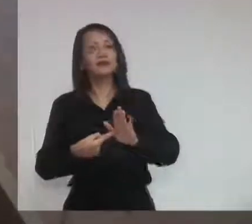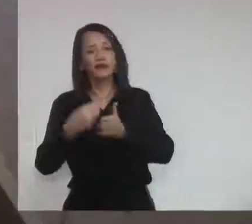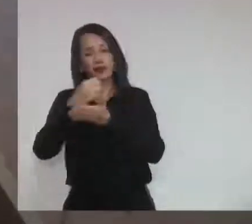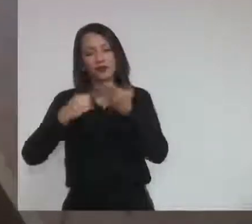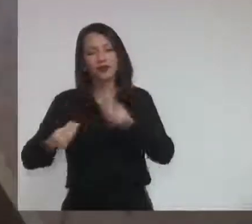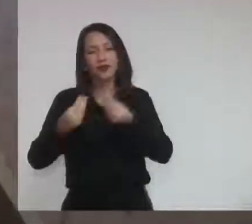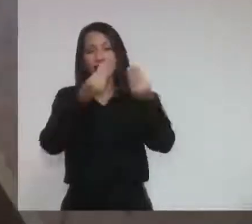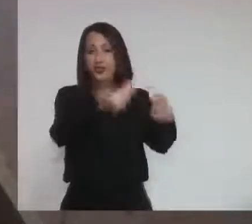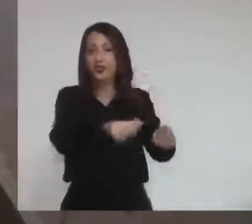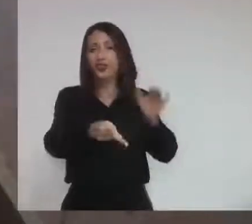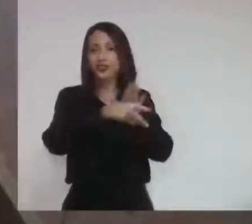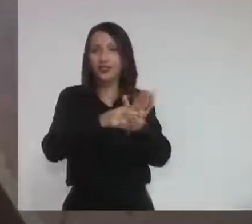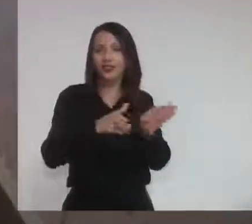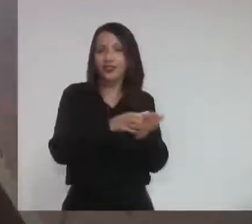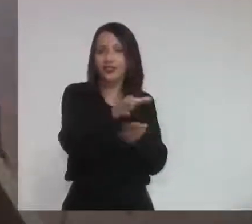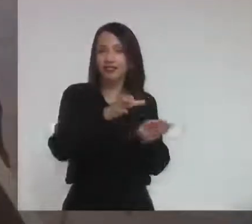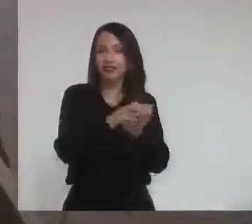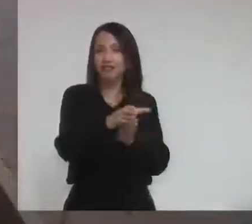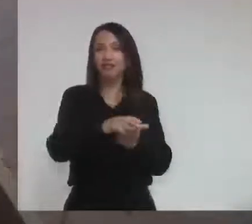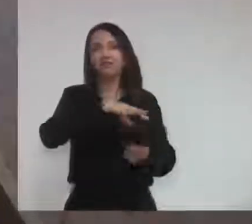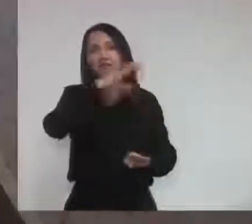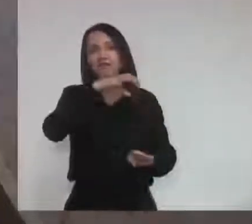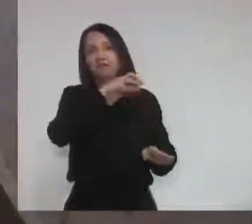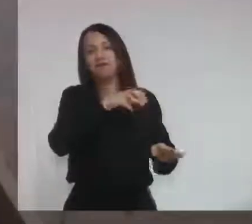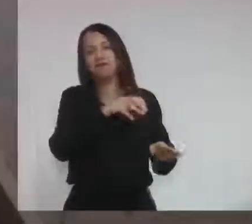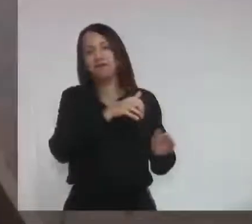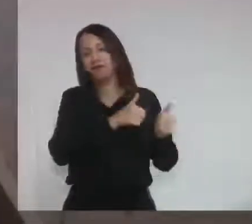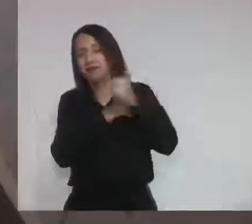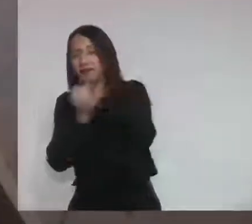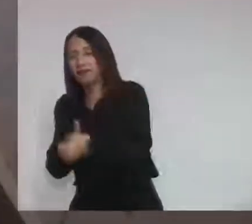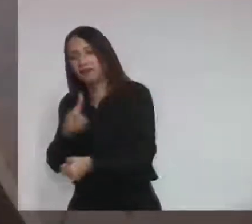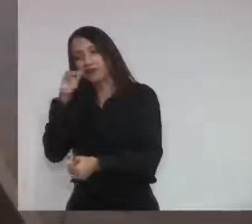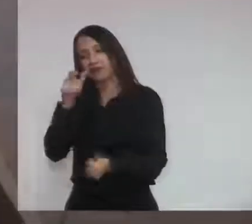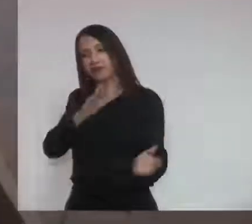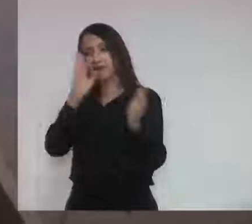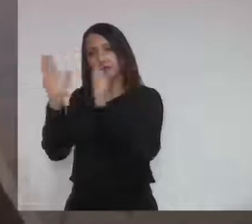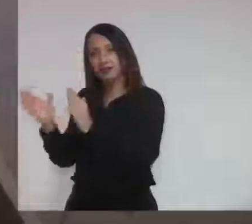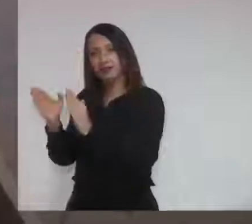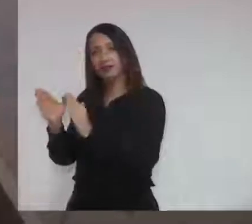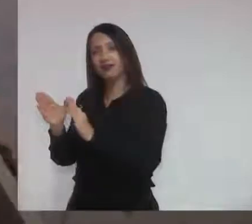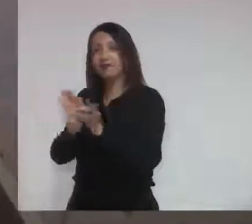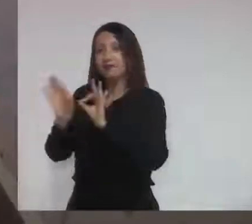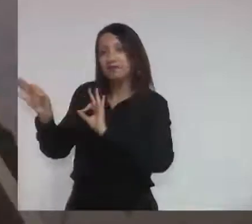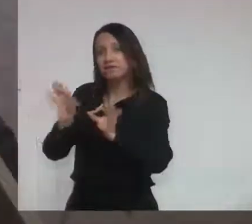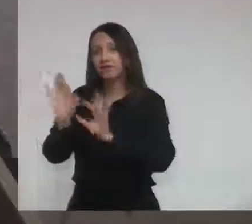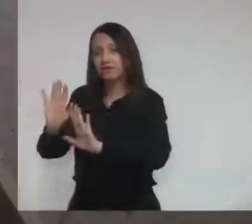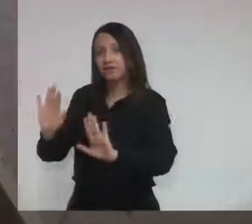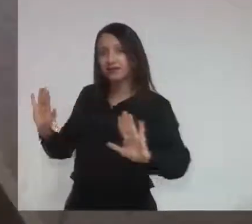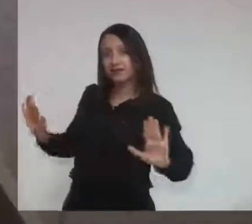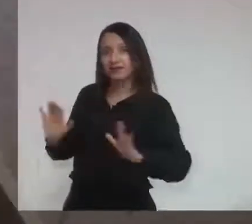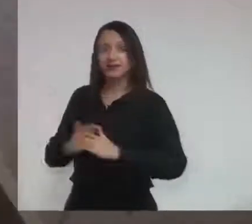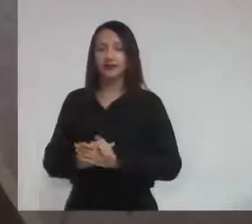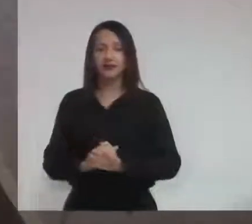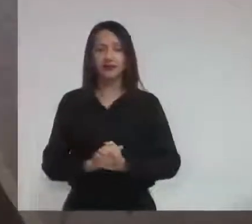Conselho de Bem-Estar Animal, convidando-os a acompanhar, a verificar, né, tudo que é feito.